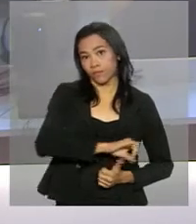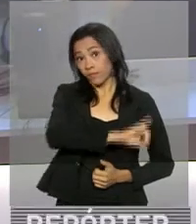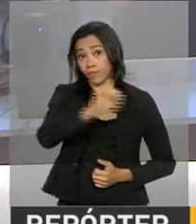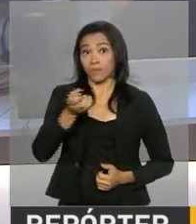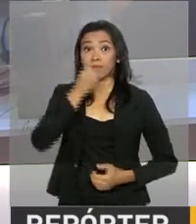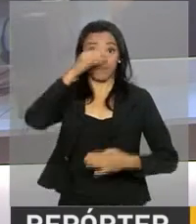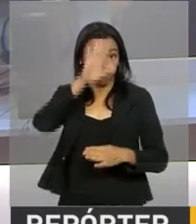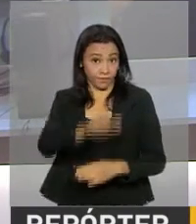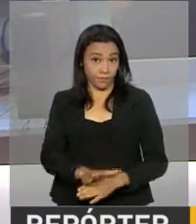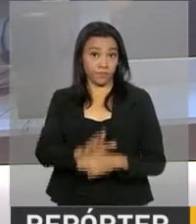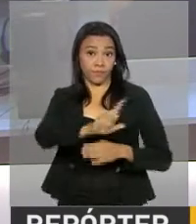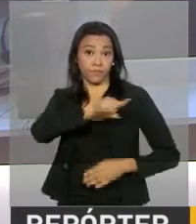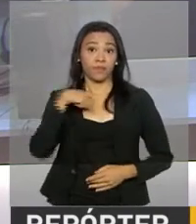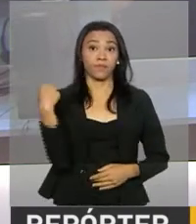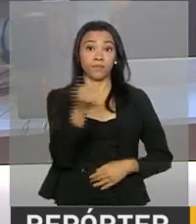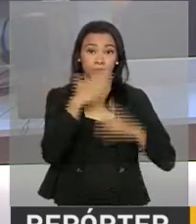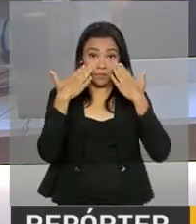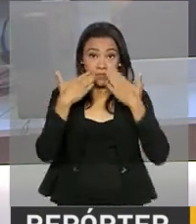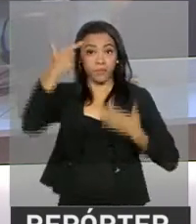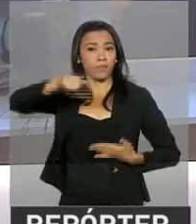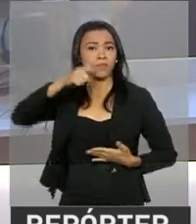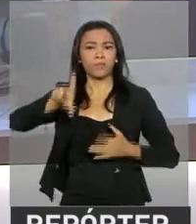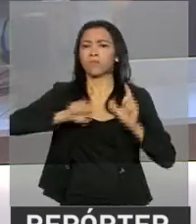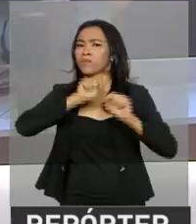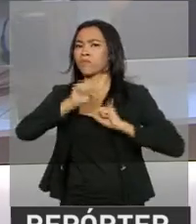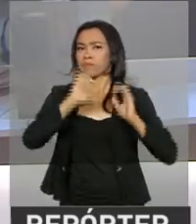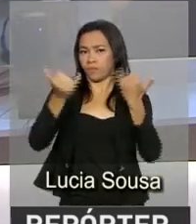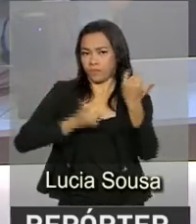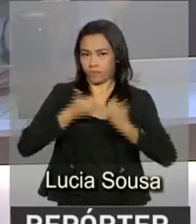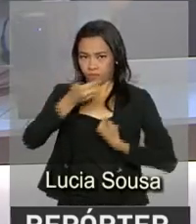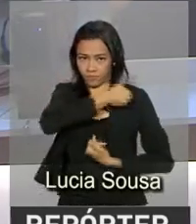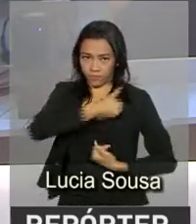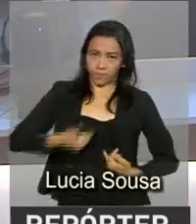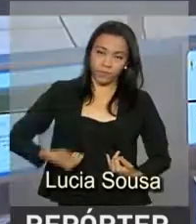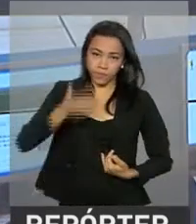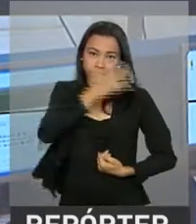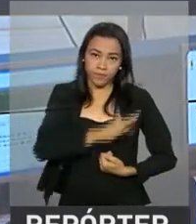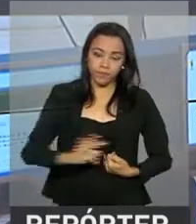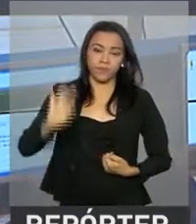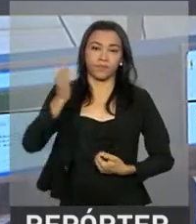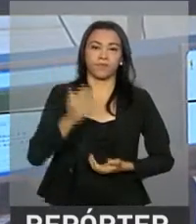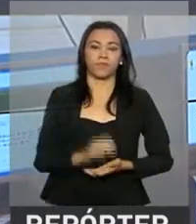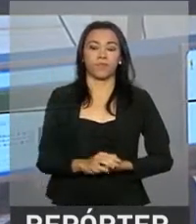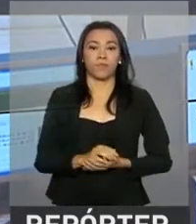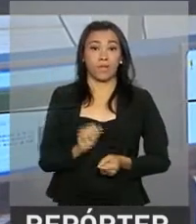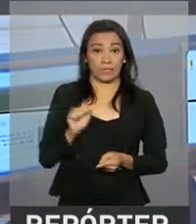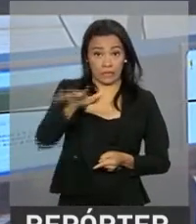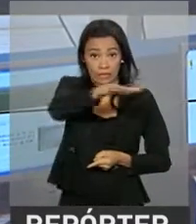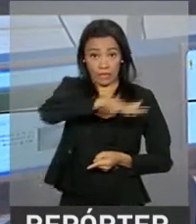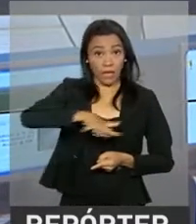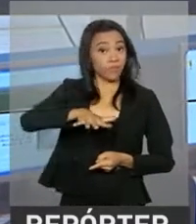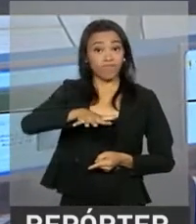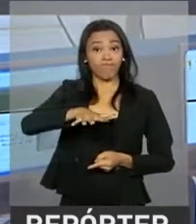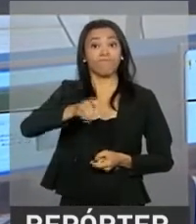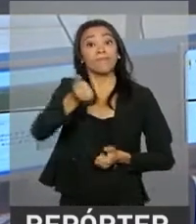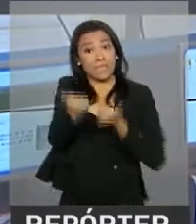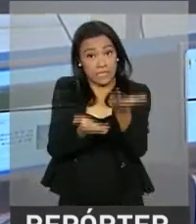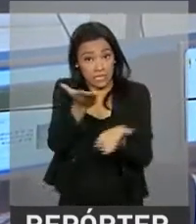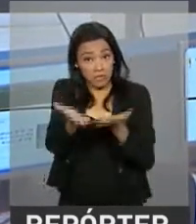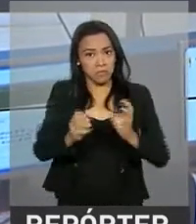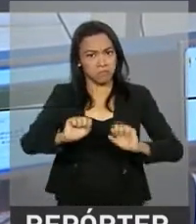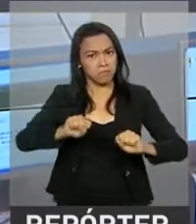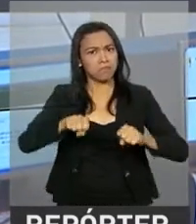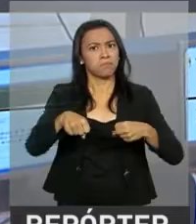o Olá boa tarde o repórter NBR está de volta com as notícias do Governo Federal e o setor de serviços